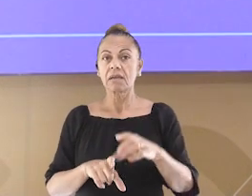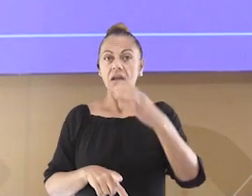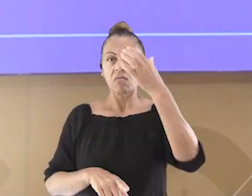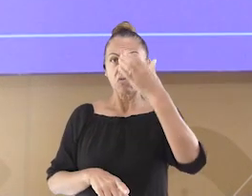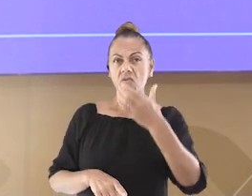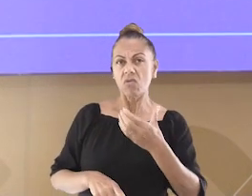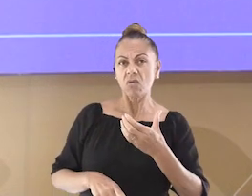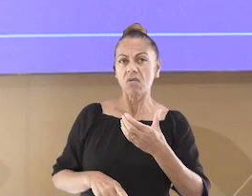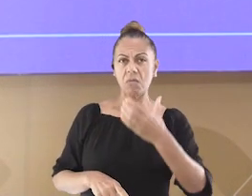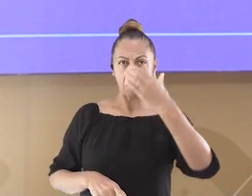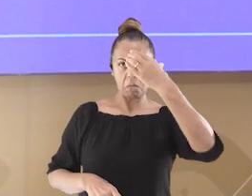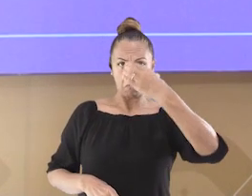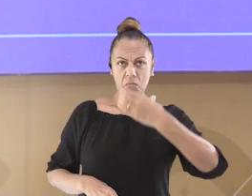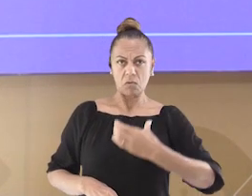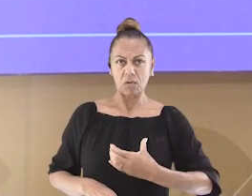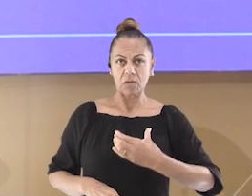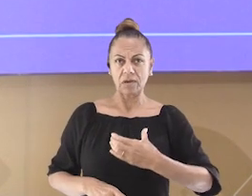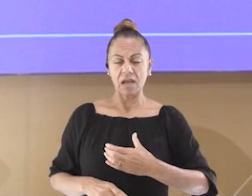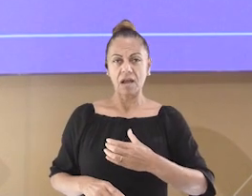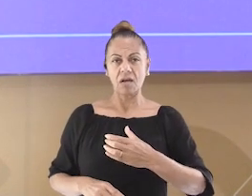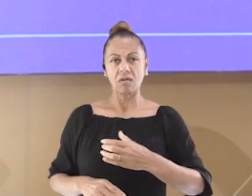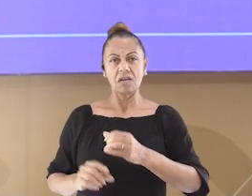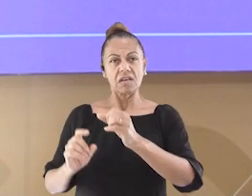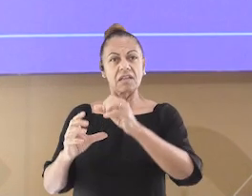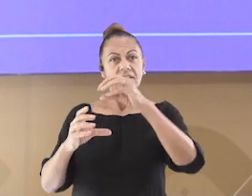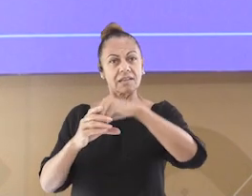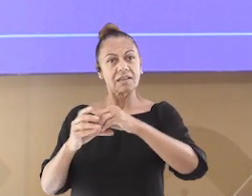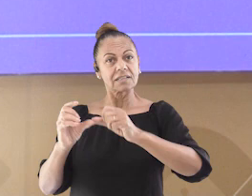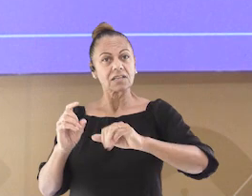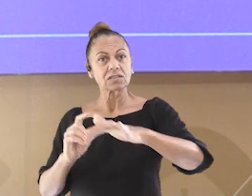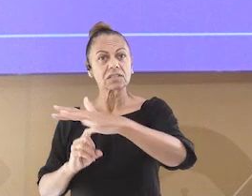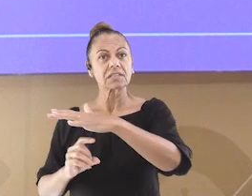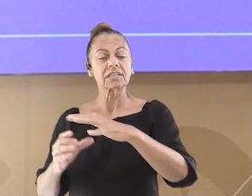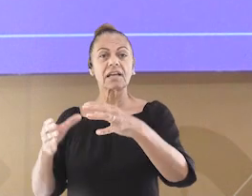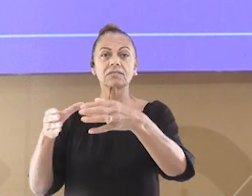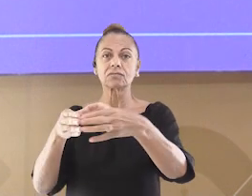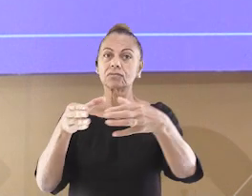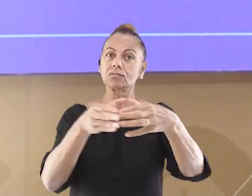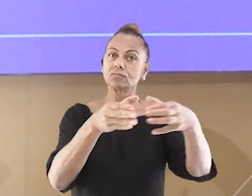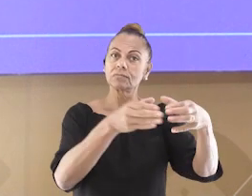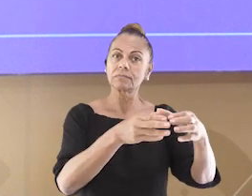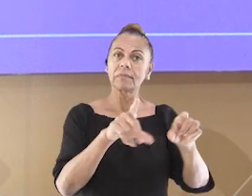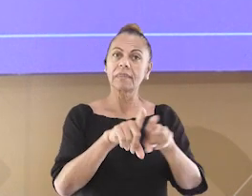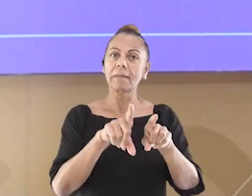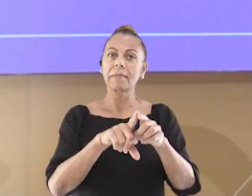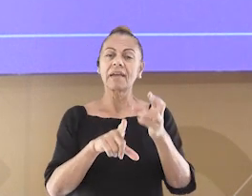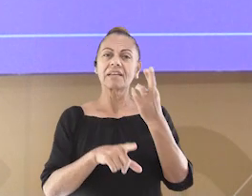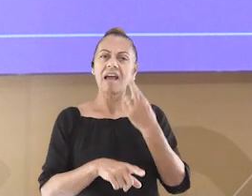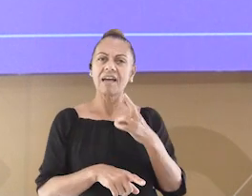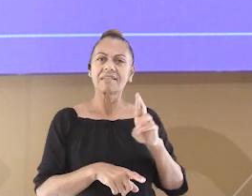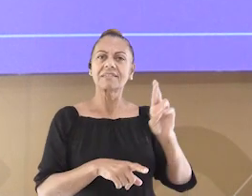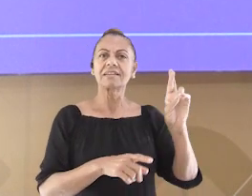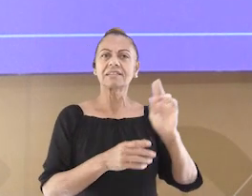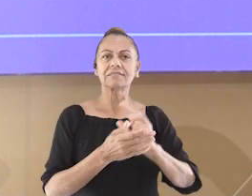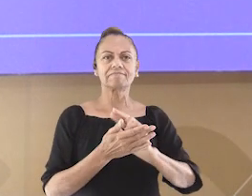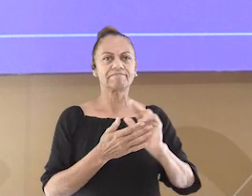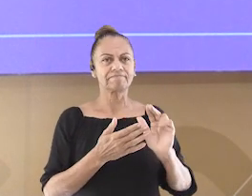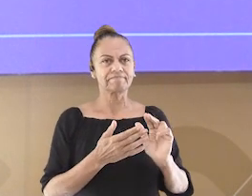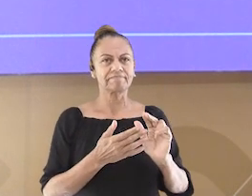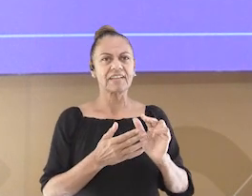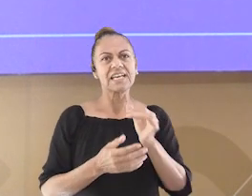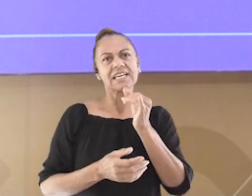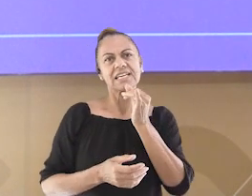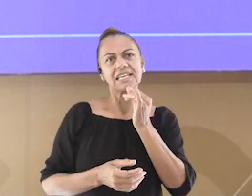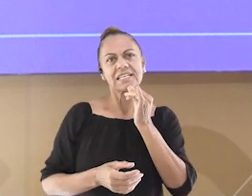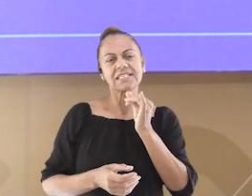a influência dos princípios éticos que estão presentes na construção da moral de cada grupo social, na legislação e